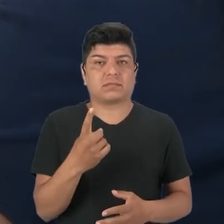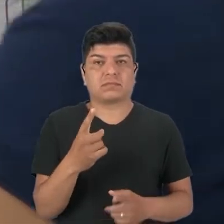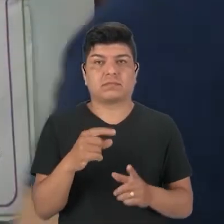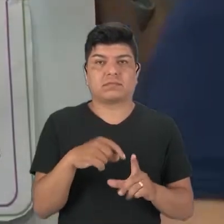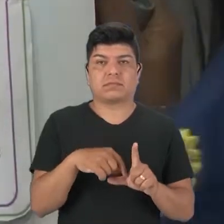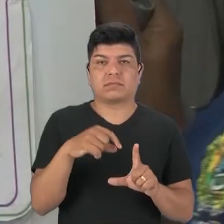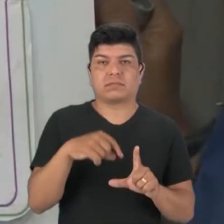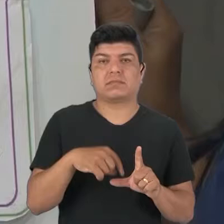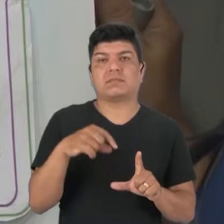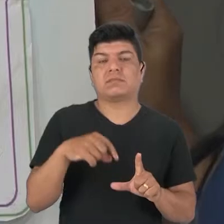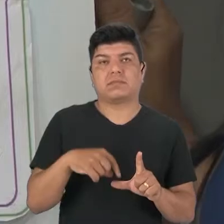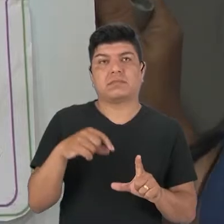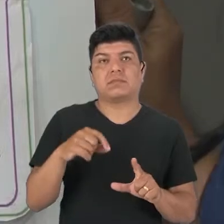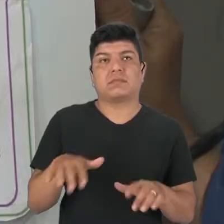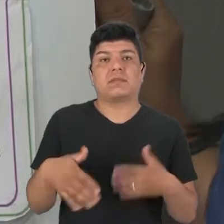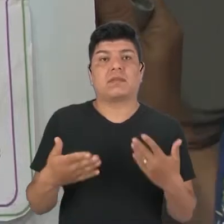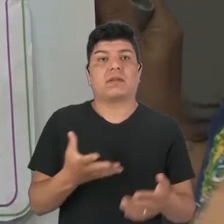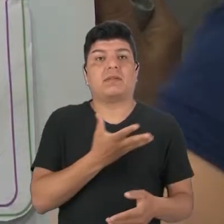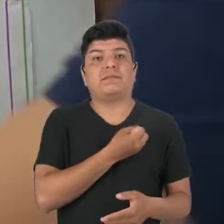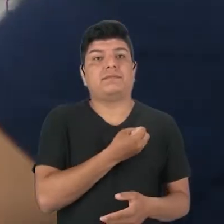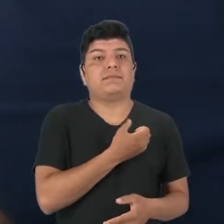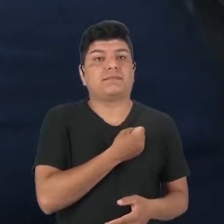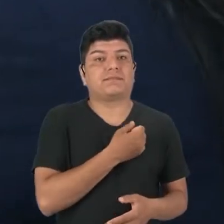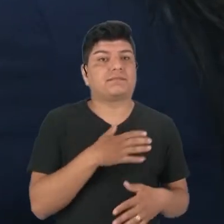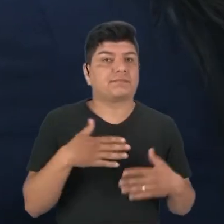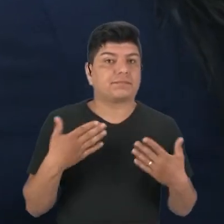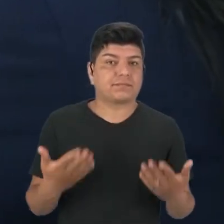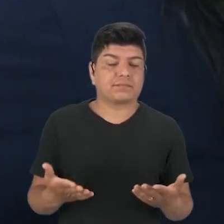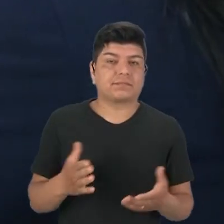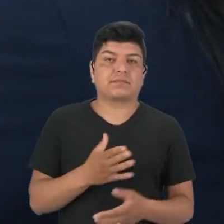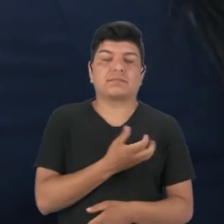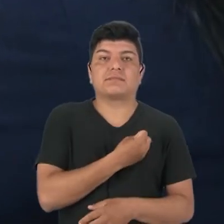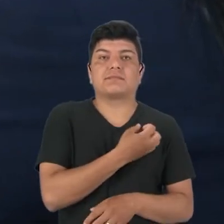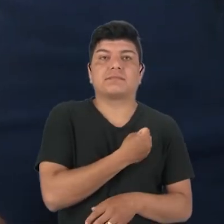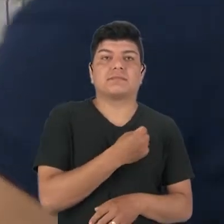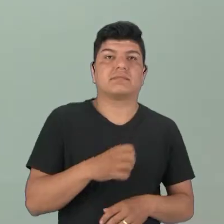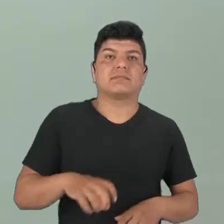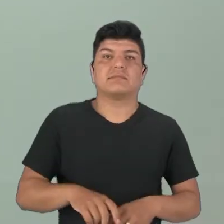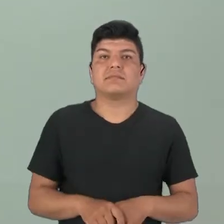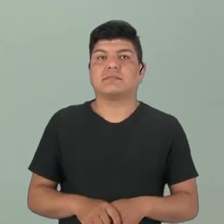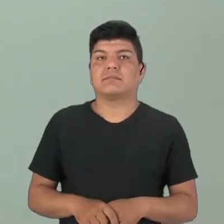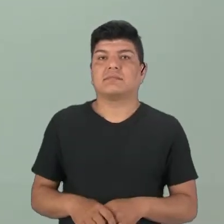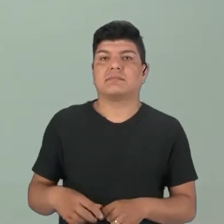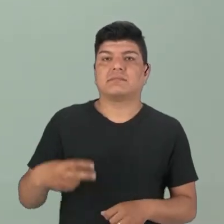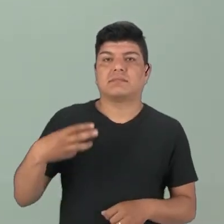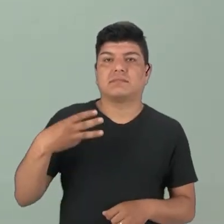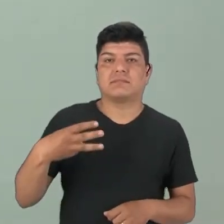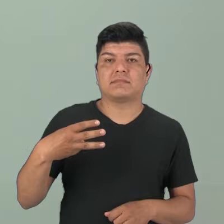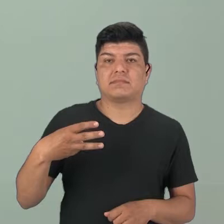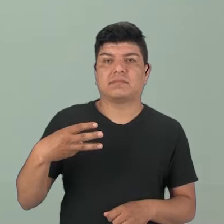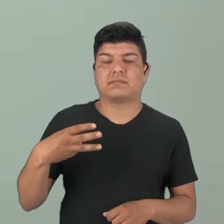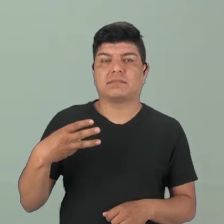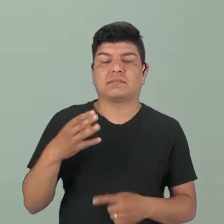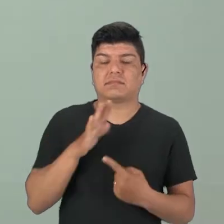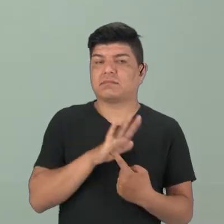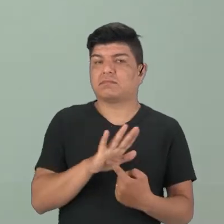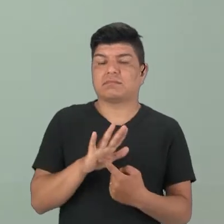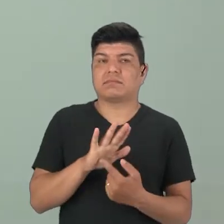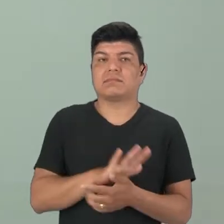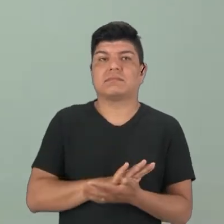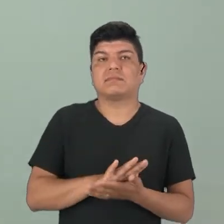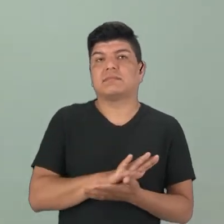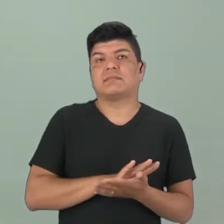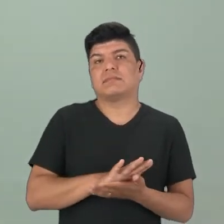ó. Que número seria? Número 3. Embora ele não apareça.